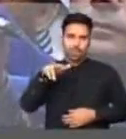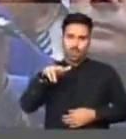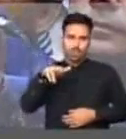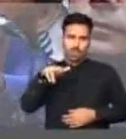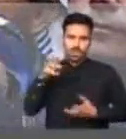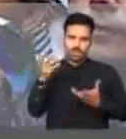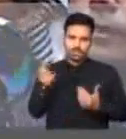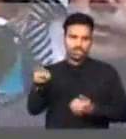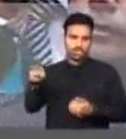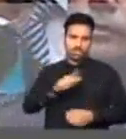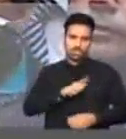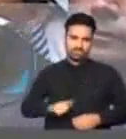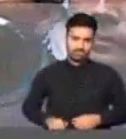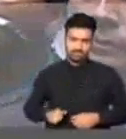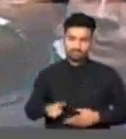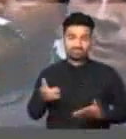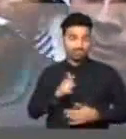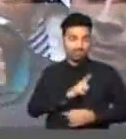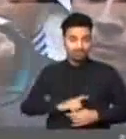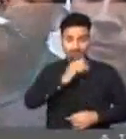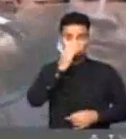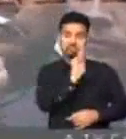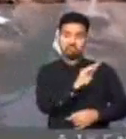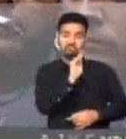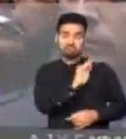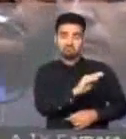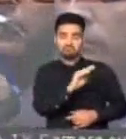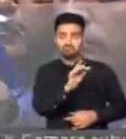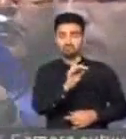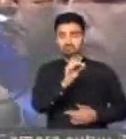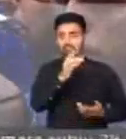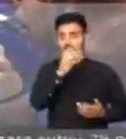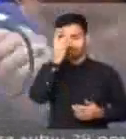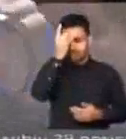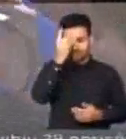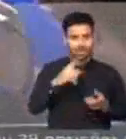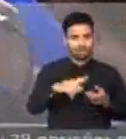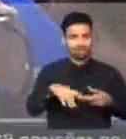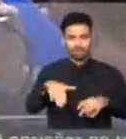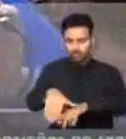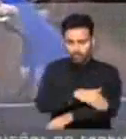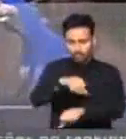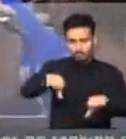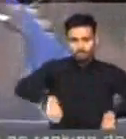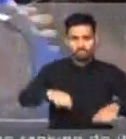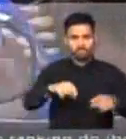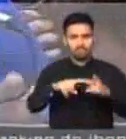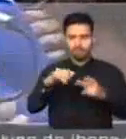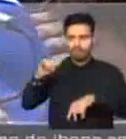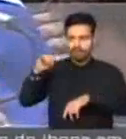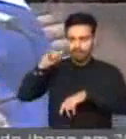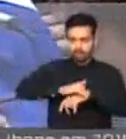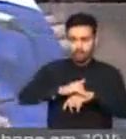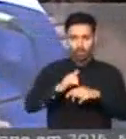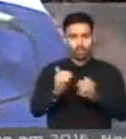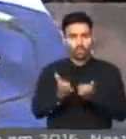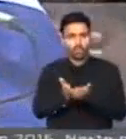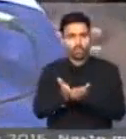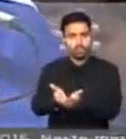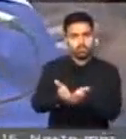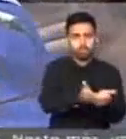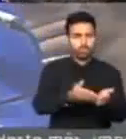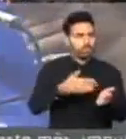a maldade, abandonou os capixabas, nossas rodovias, portos e aeroportos. Então, por tudo isso, senhores deputados,